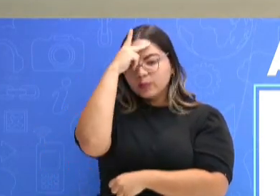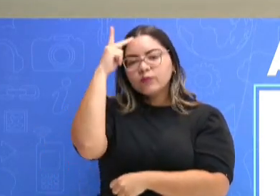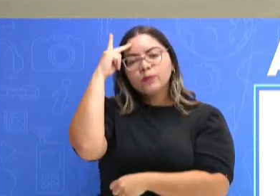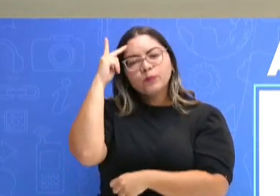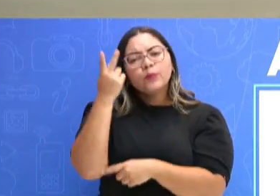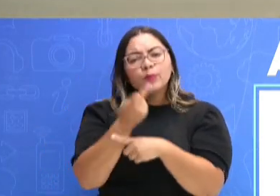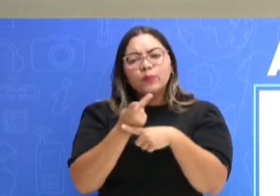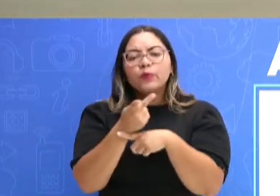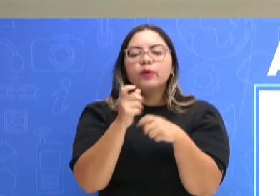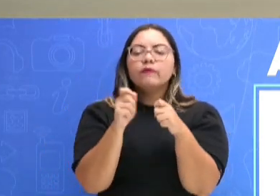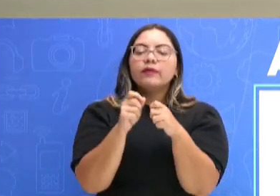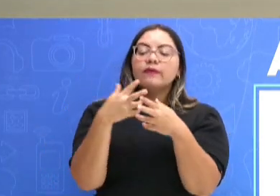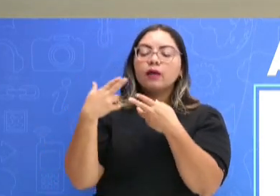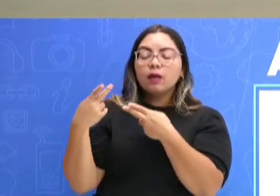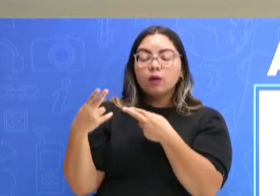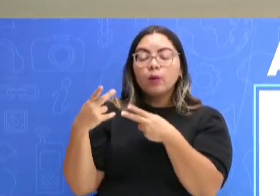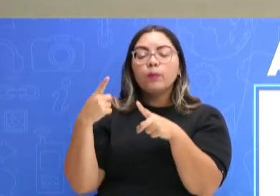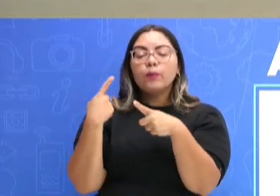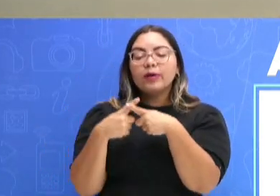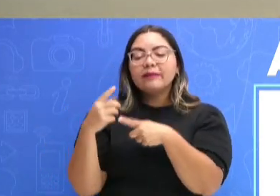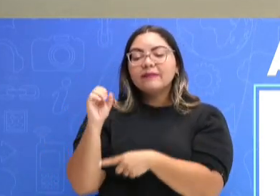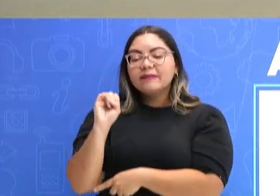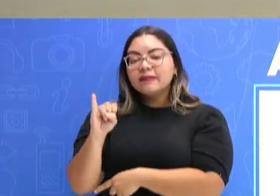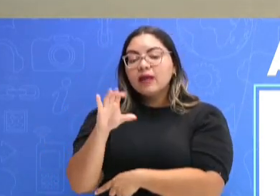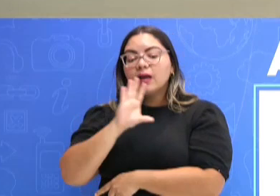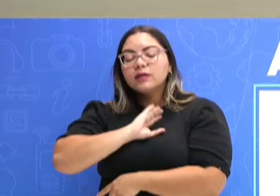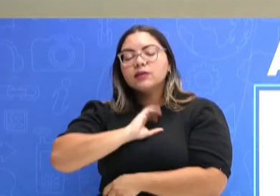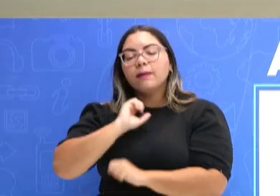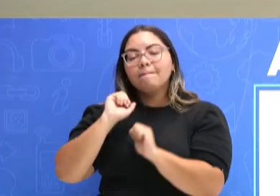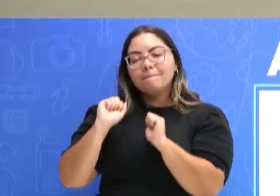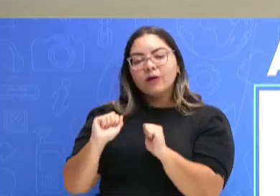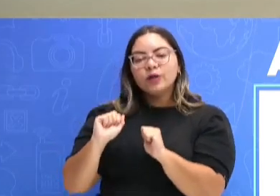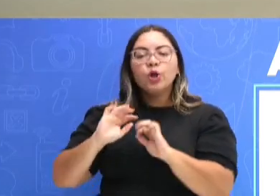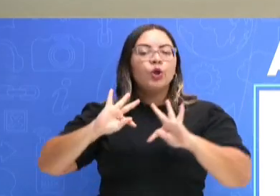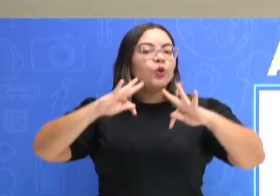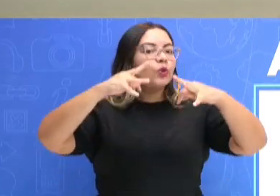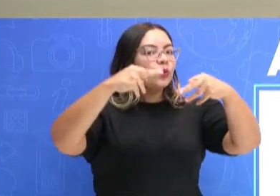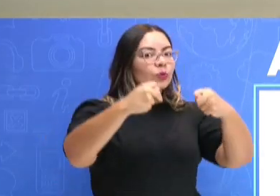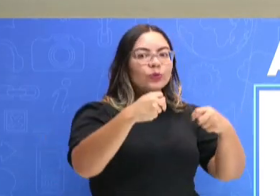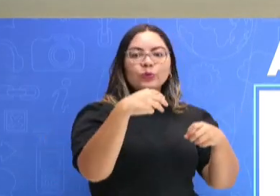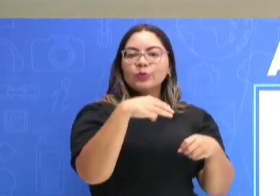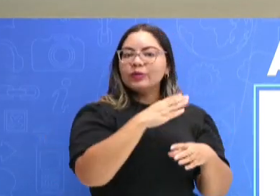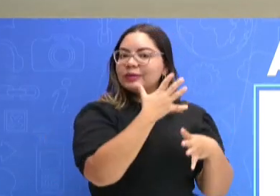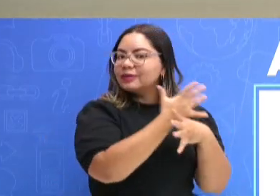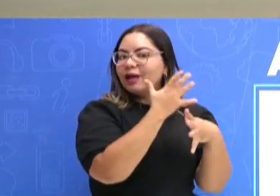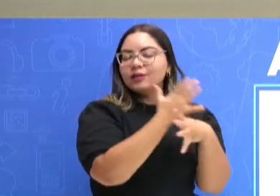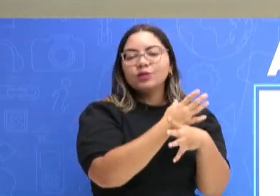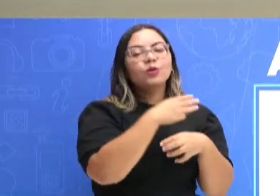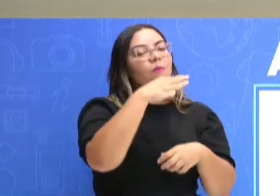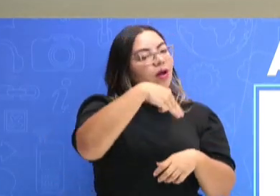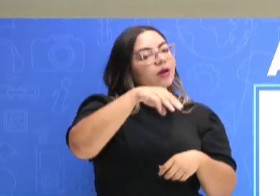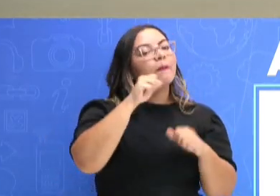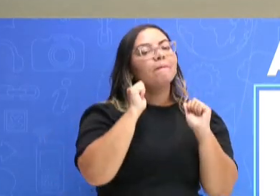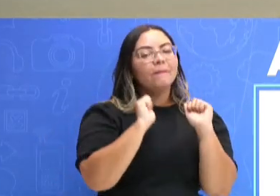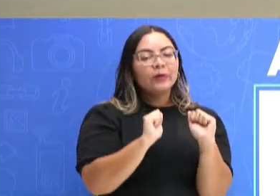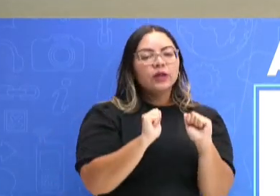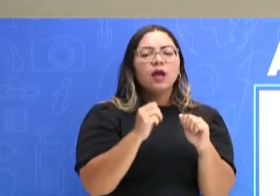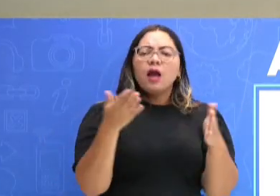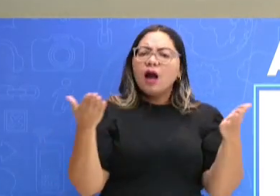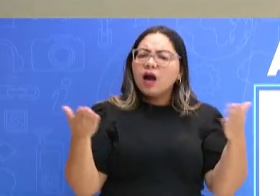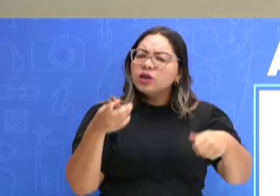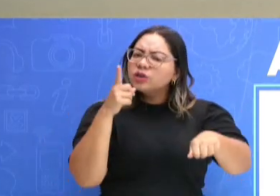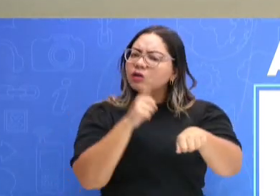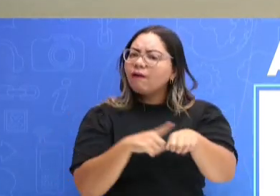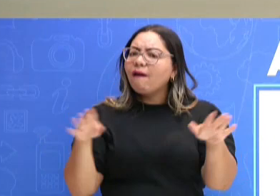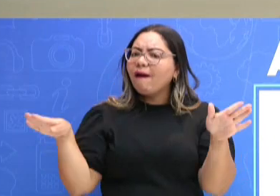fazer o mesmo. Porque se Caxias pode fazer, os outros municípios também podem fazer. E